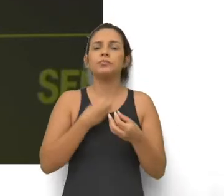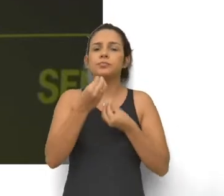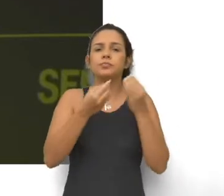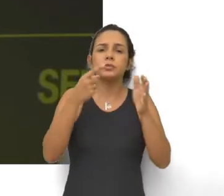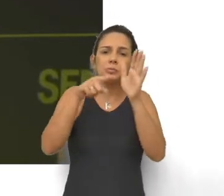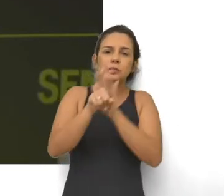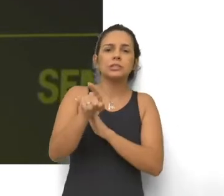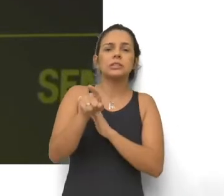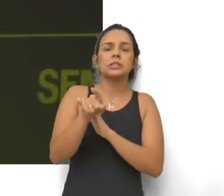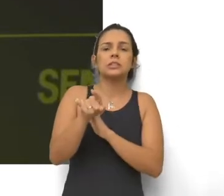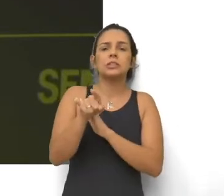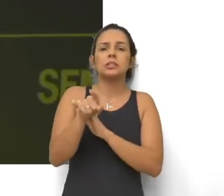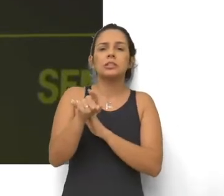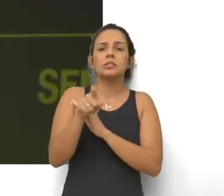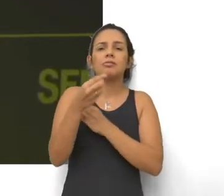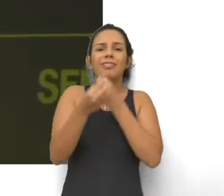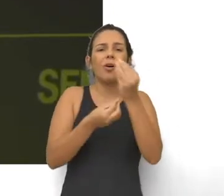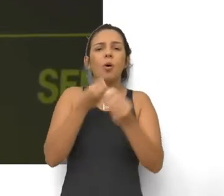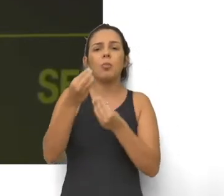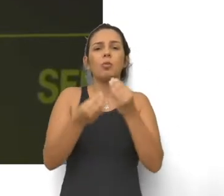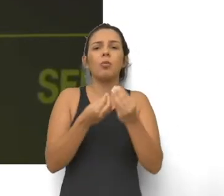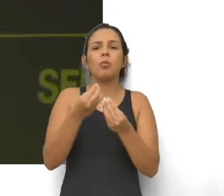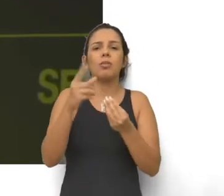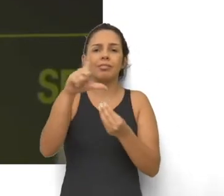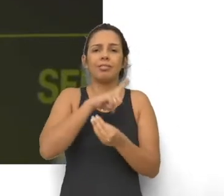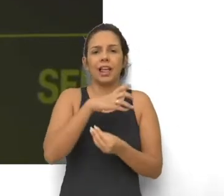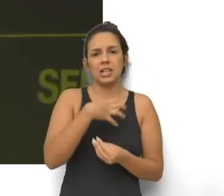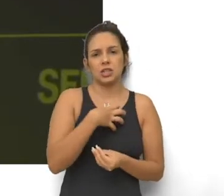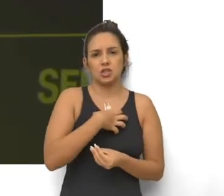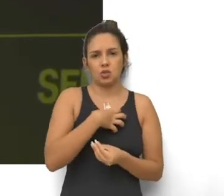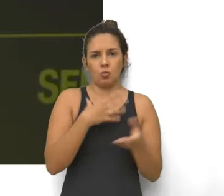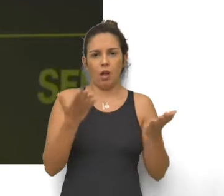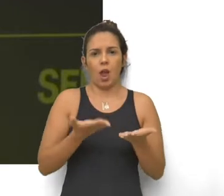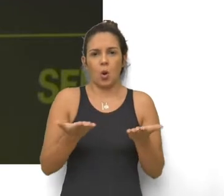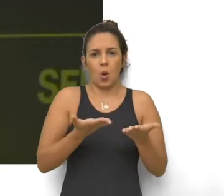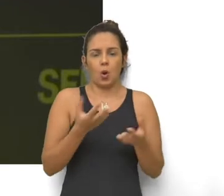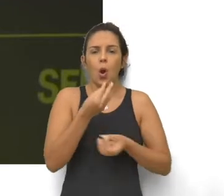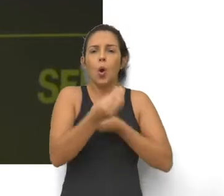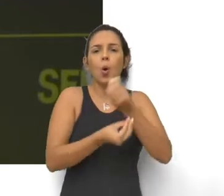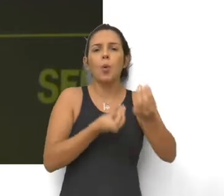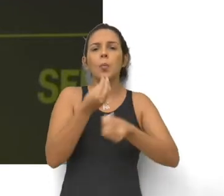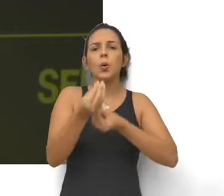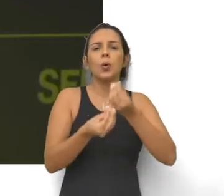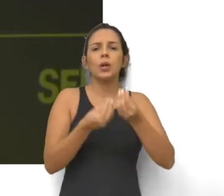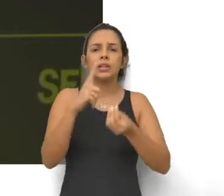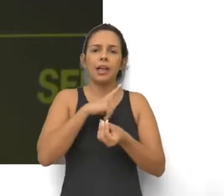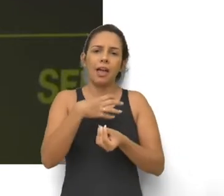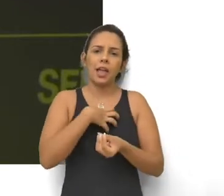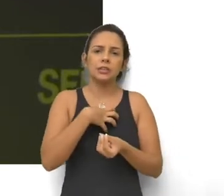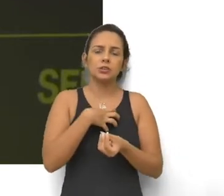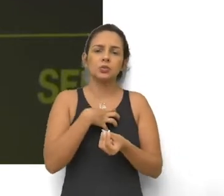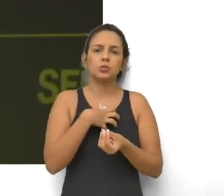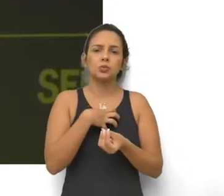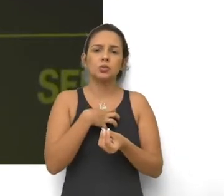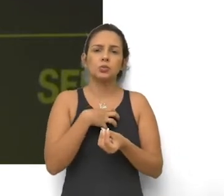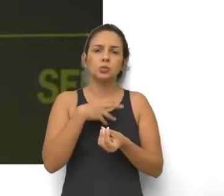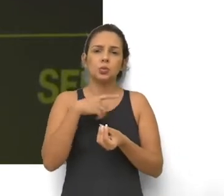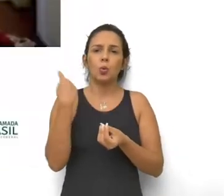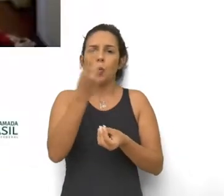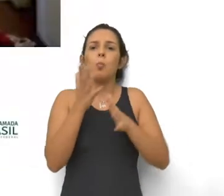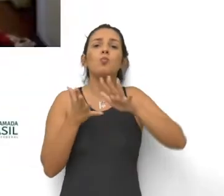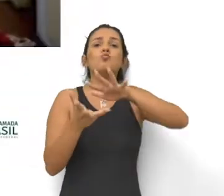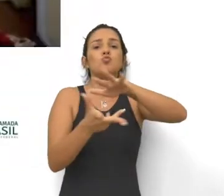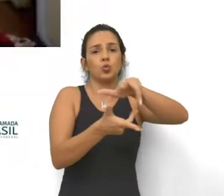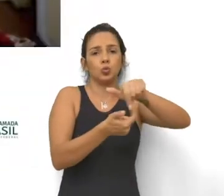de perguntar para você como você está se sentindo e como está sentindo o que nos